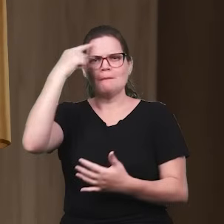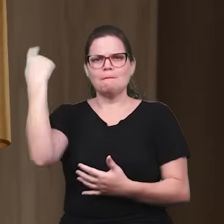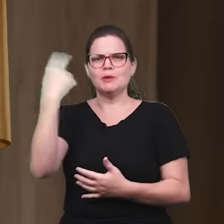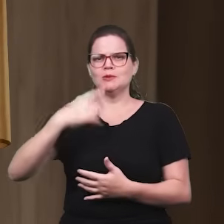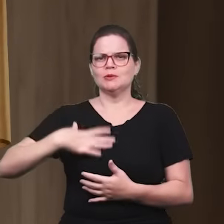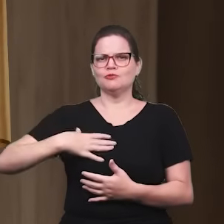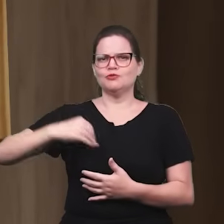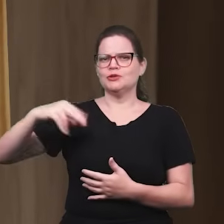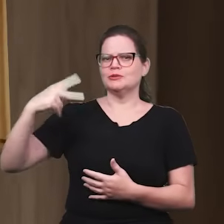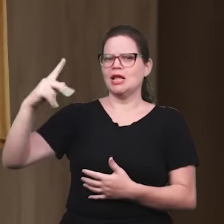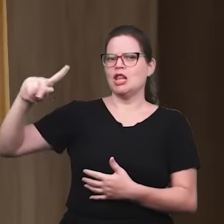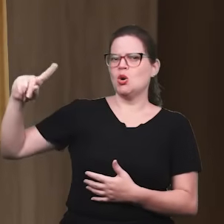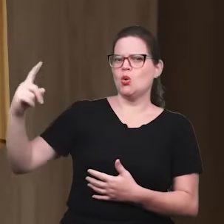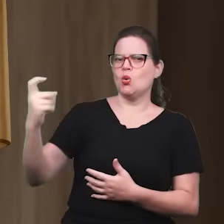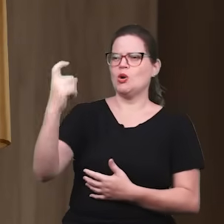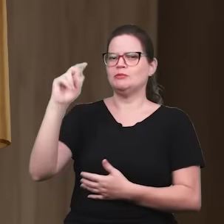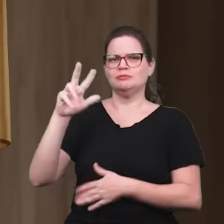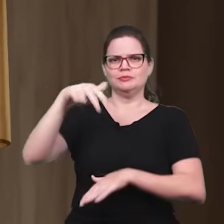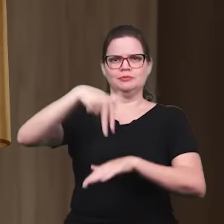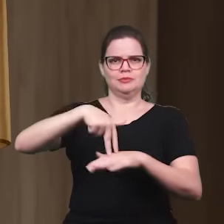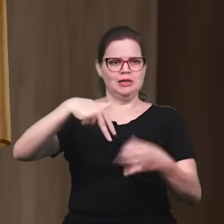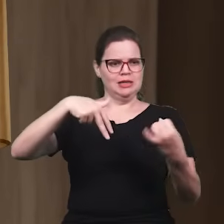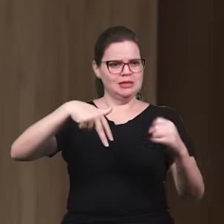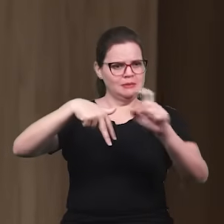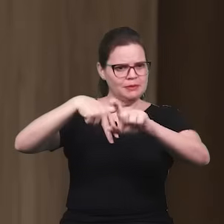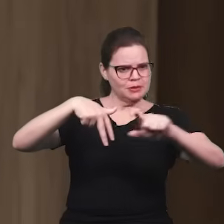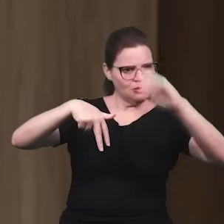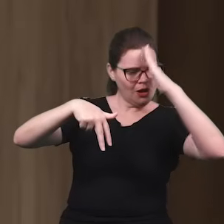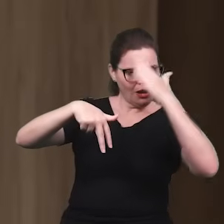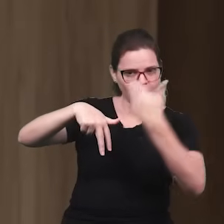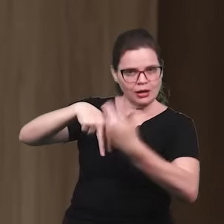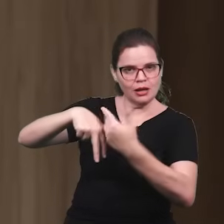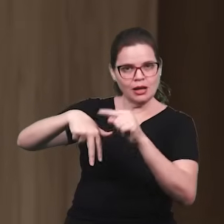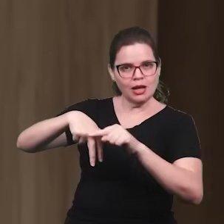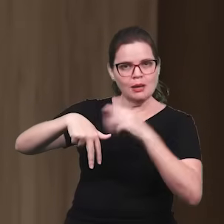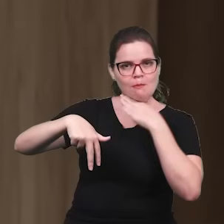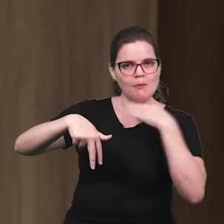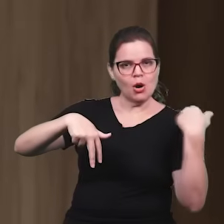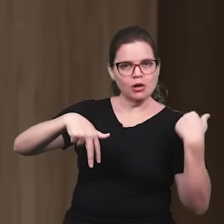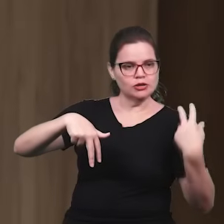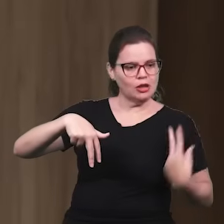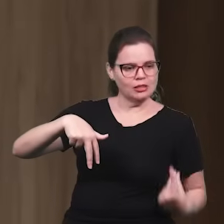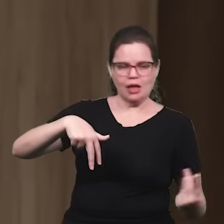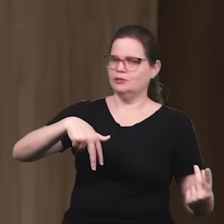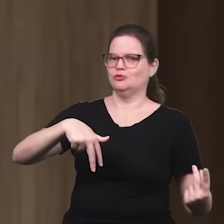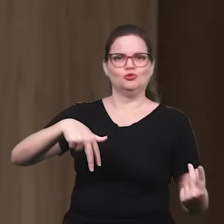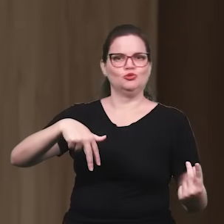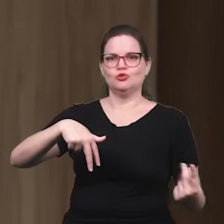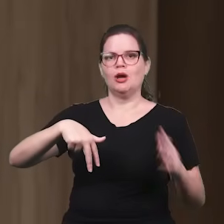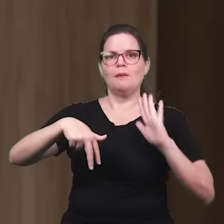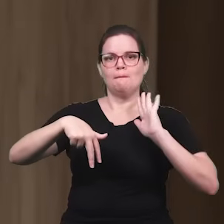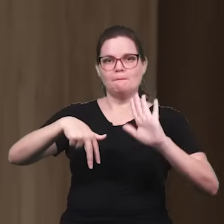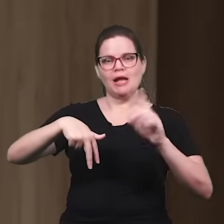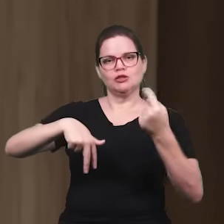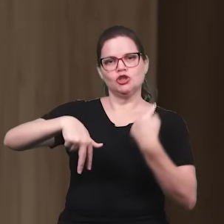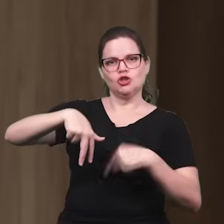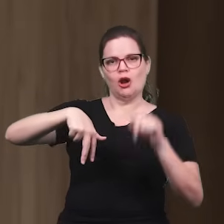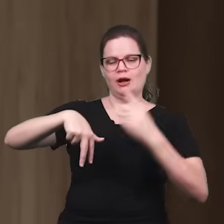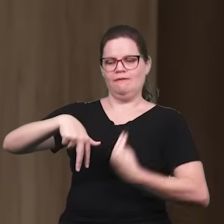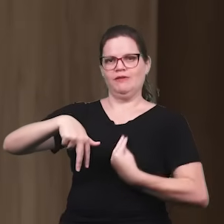todo aquele que nele crê não pereça, mas tenha a vida eterna. Alguns consideram este versículo como